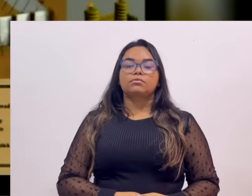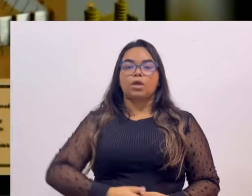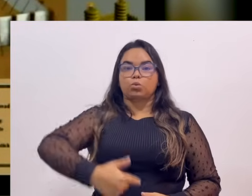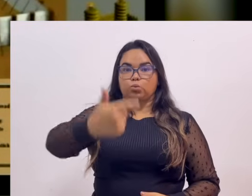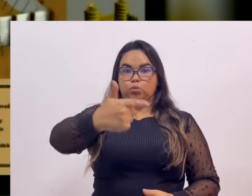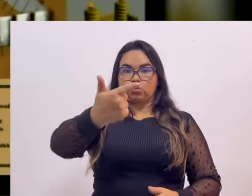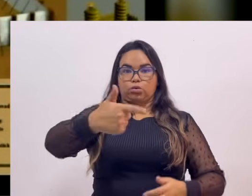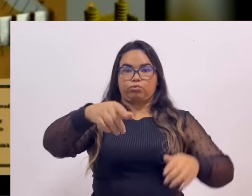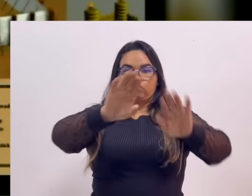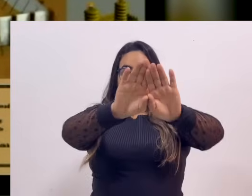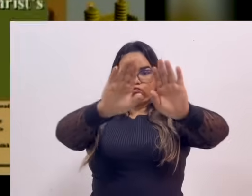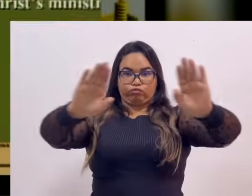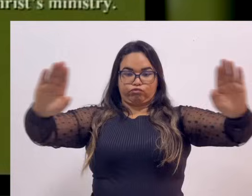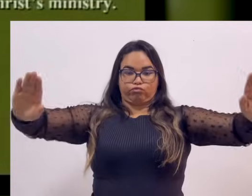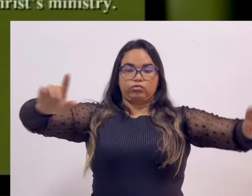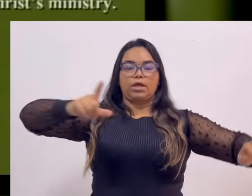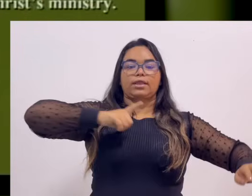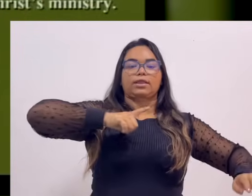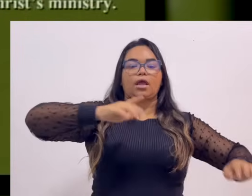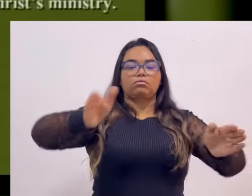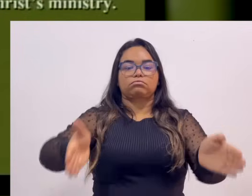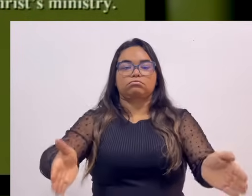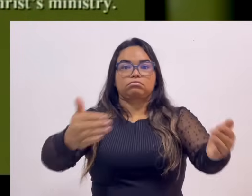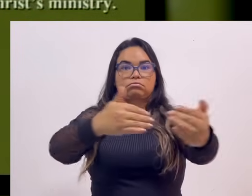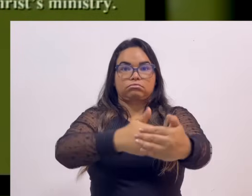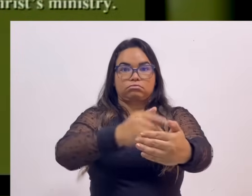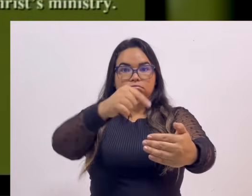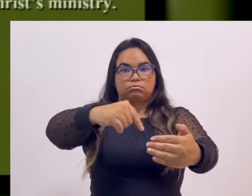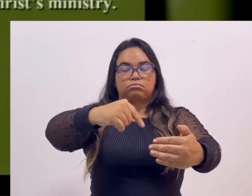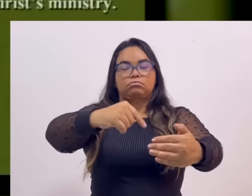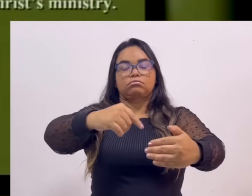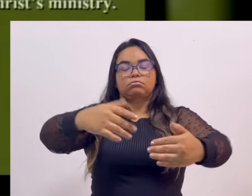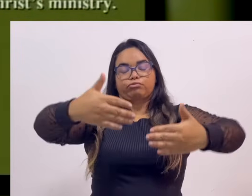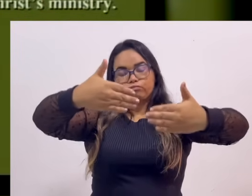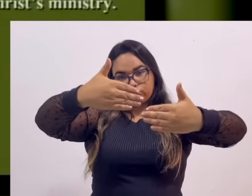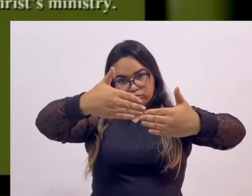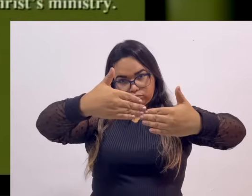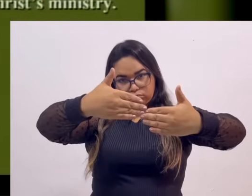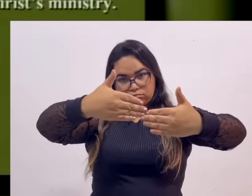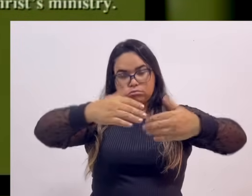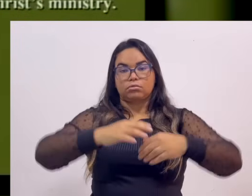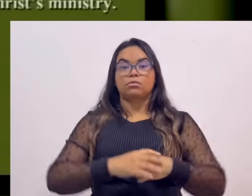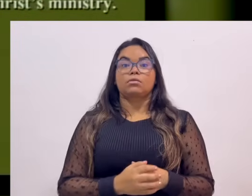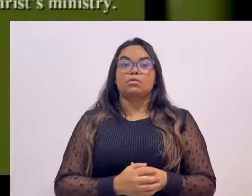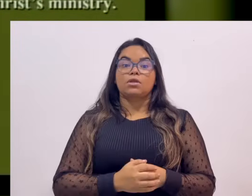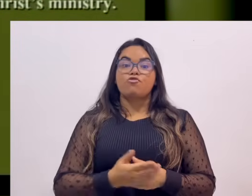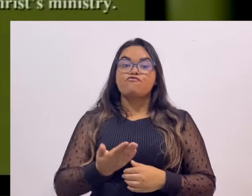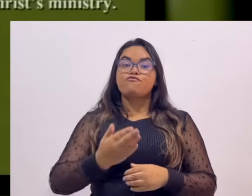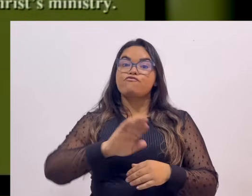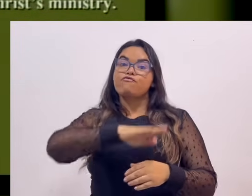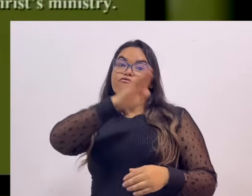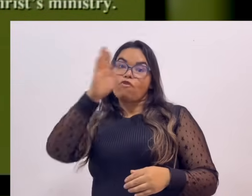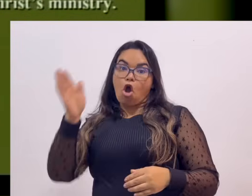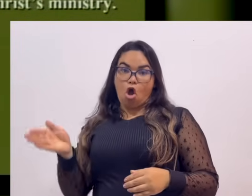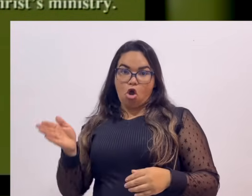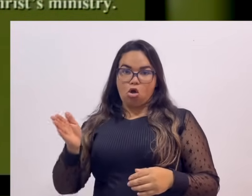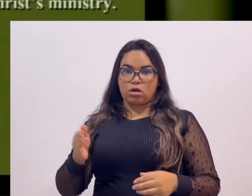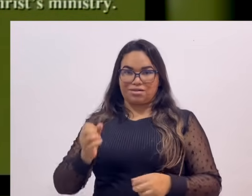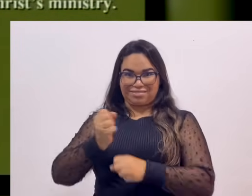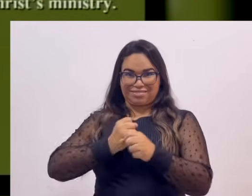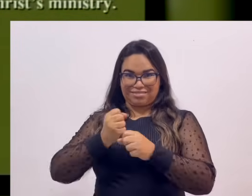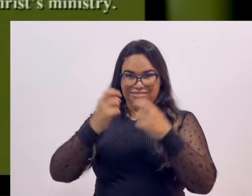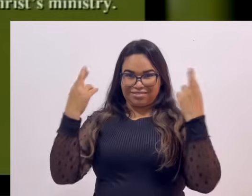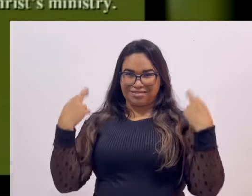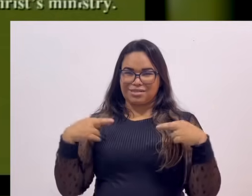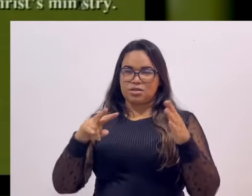estava a arca da aliança portanto o pátio exterior representava a terra e a porta e